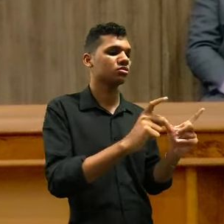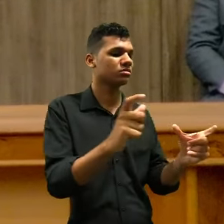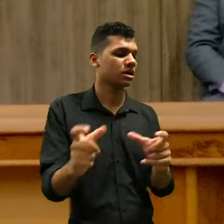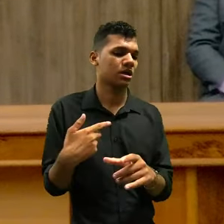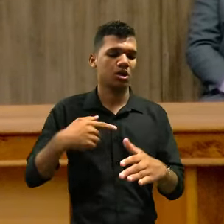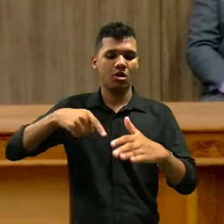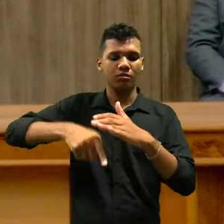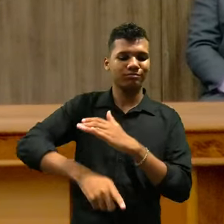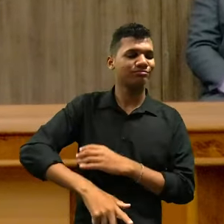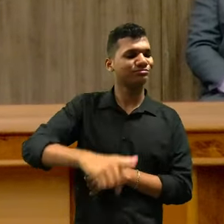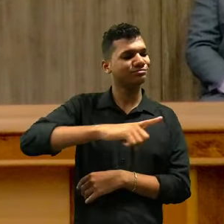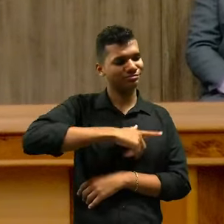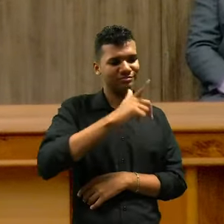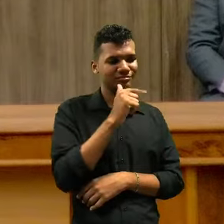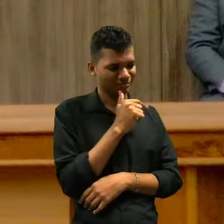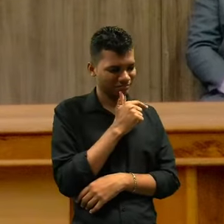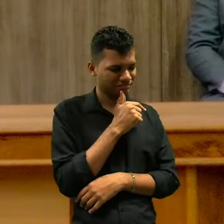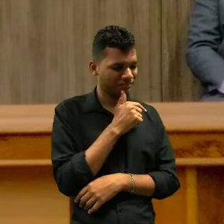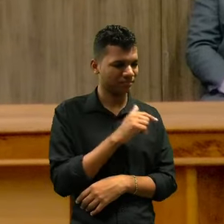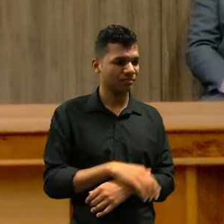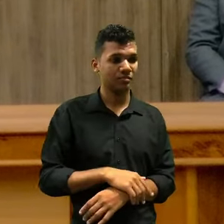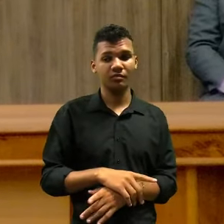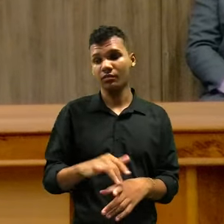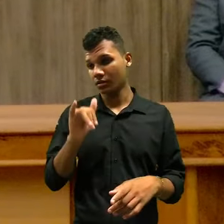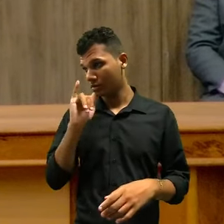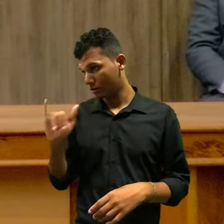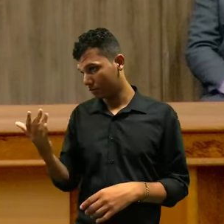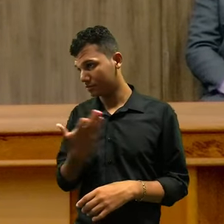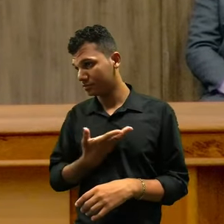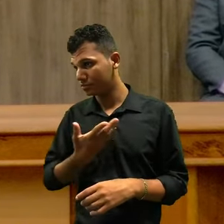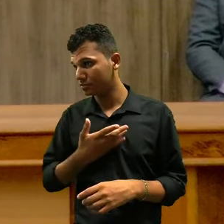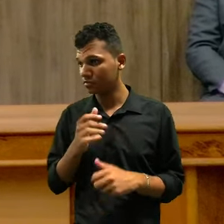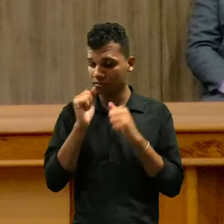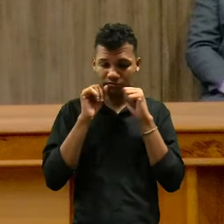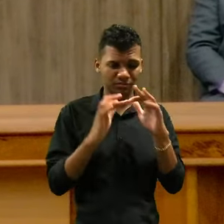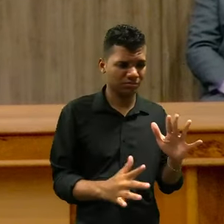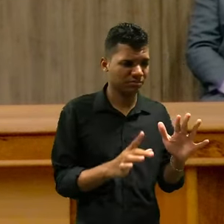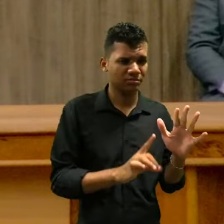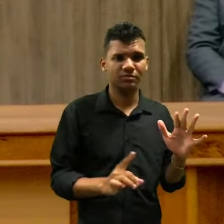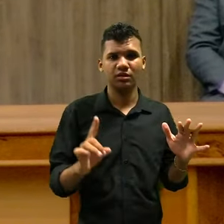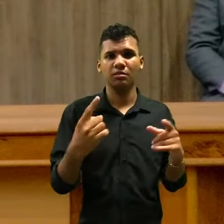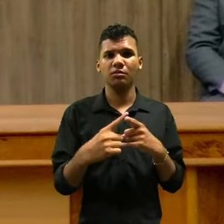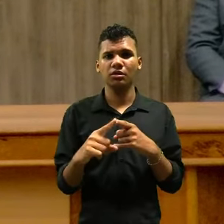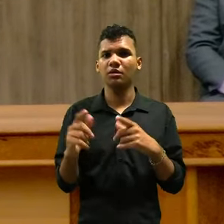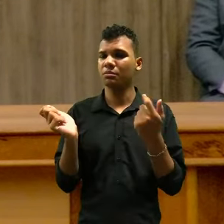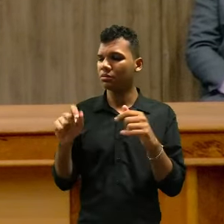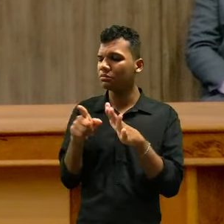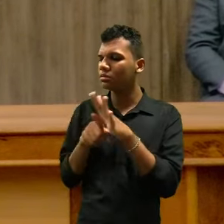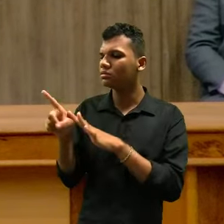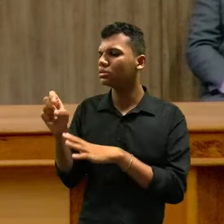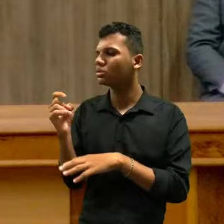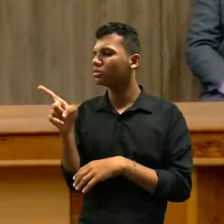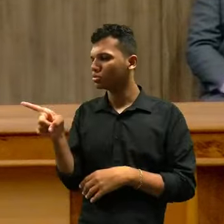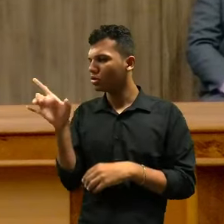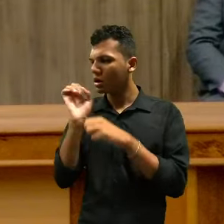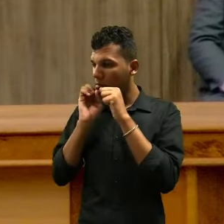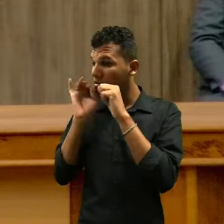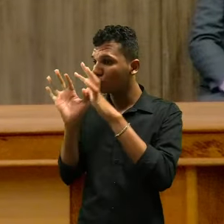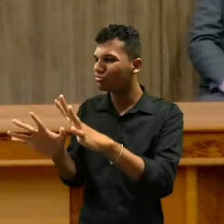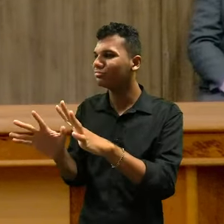uma coisa Eita glória a Deus diga aí pro teu irmão viraí pro teu irmão tu é abençoado de Jeová Pergunta aí para ele para ela tu és abençoado